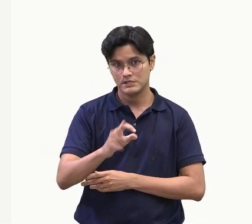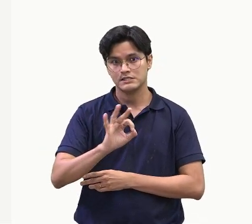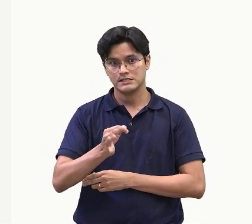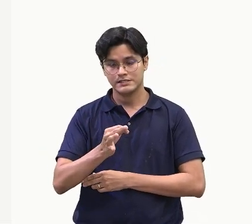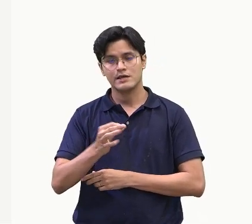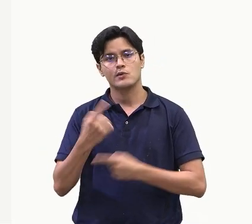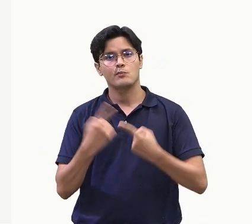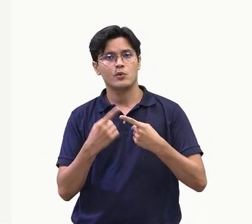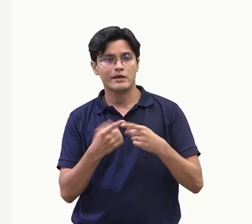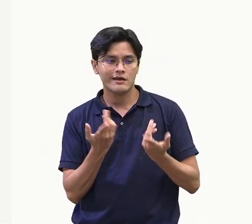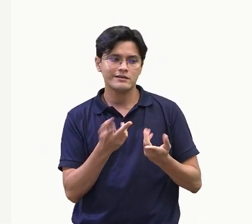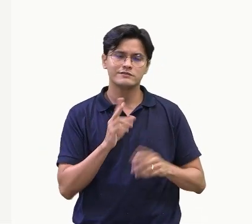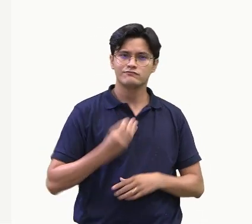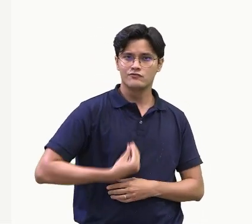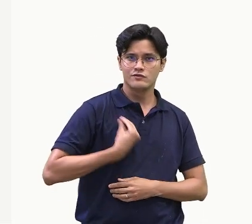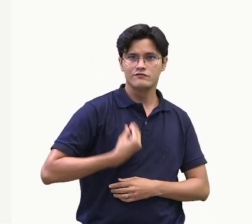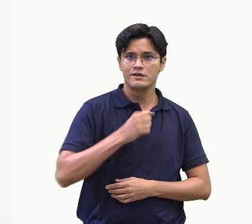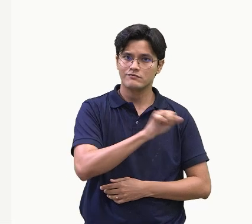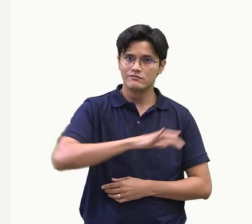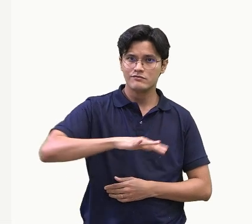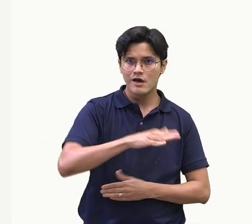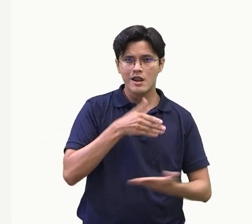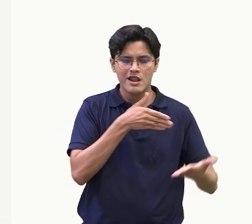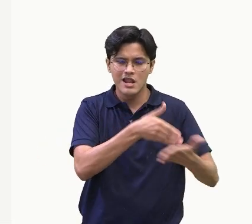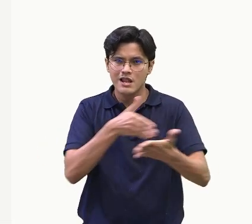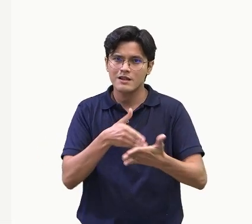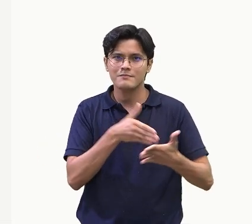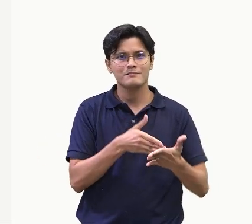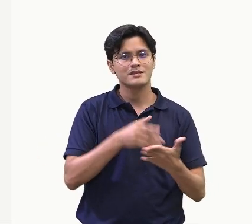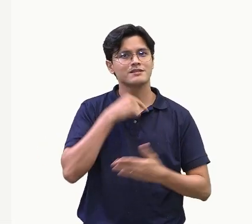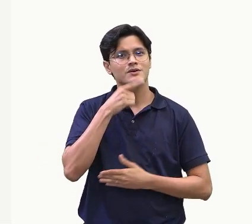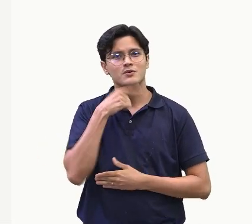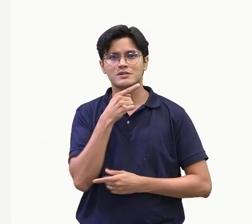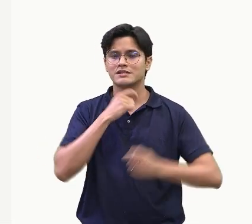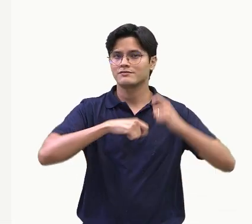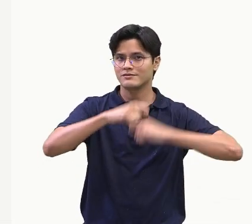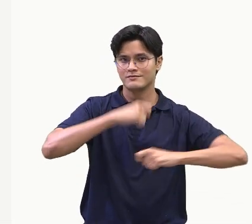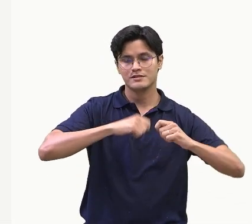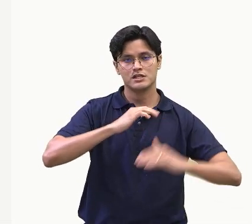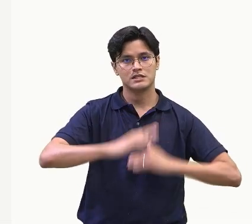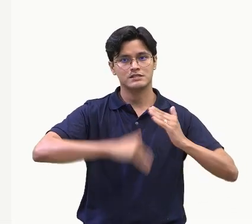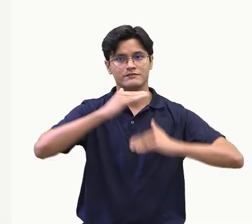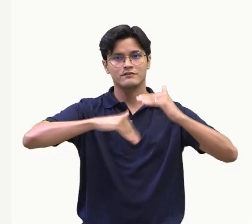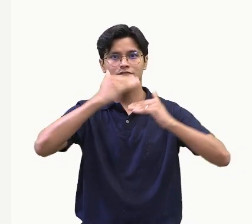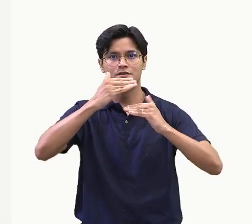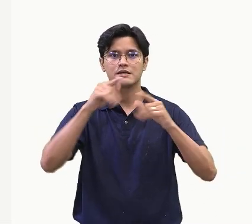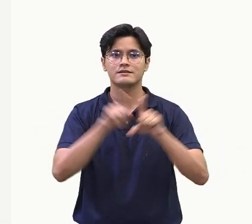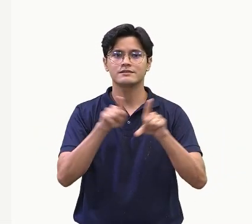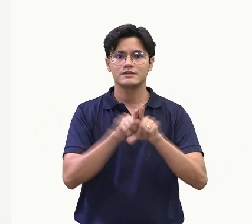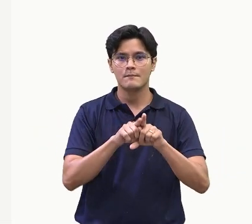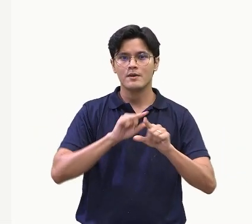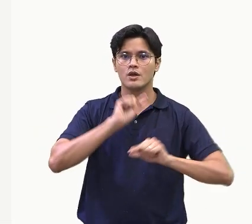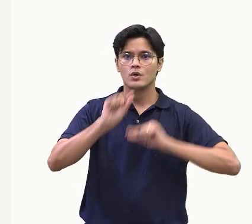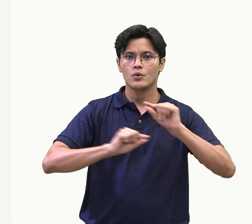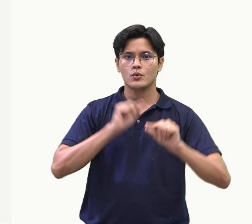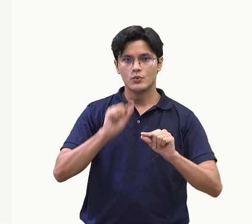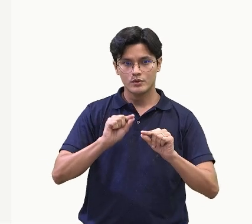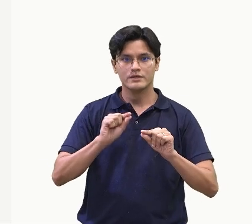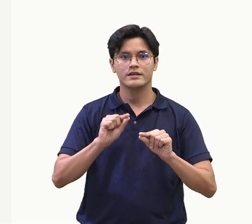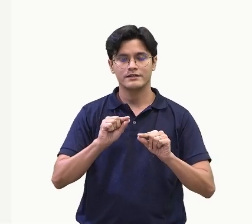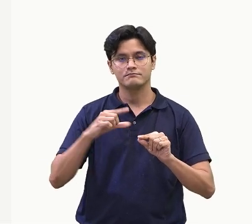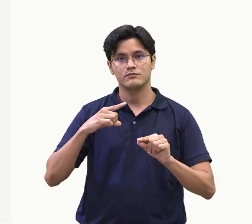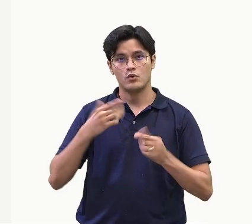forma salutar. E também os desafios para poder preservar a sua cultura, recuperar. Hoje, o ensino